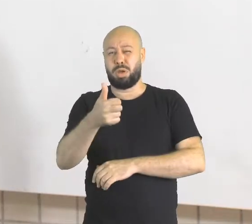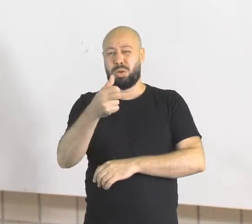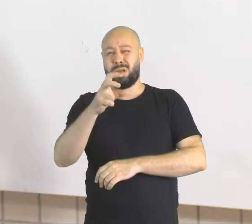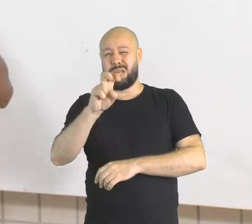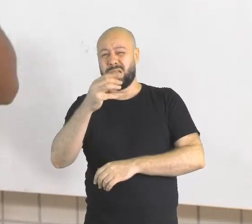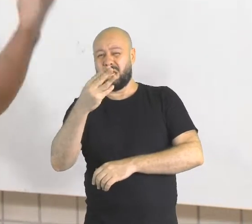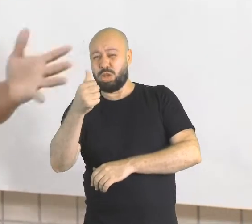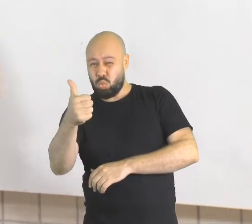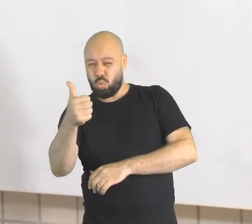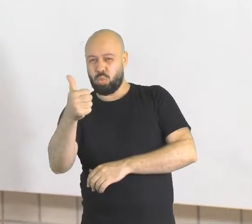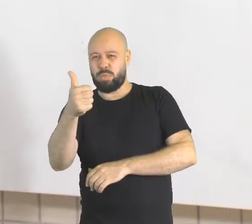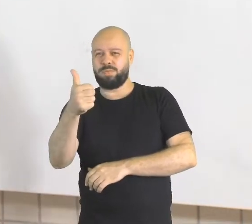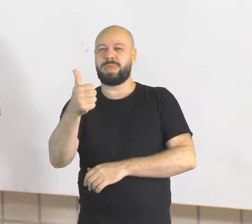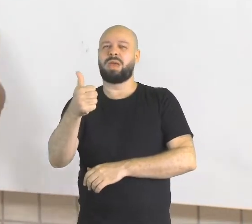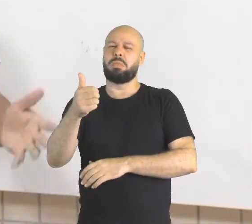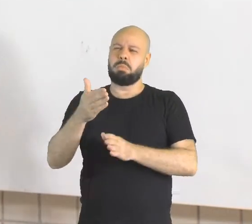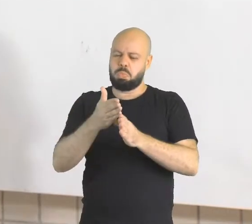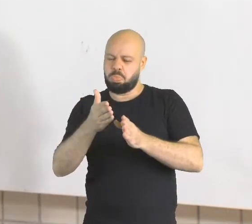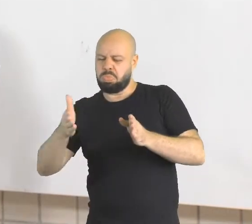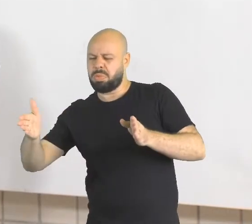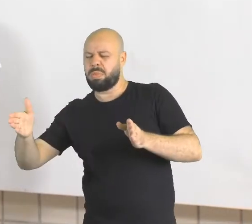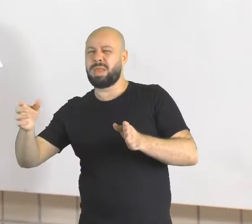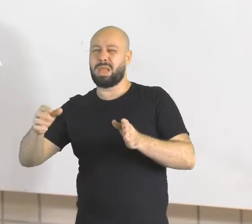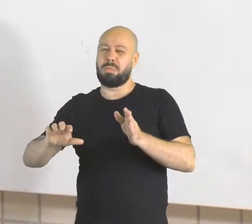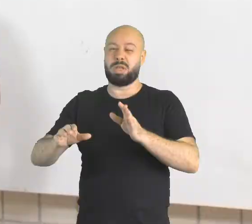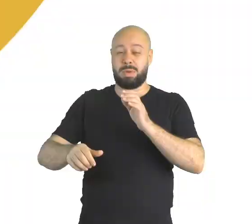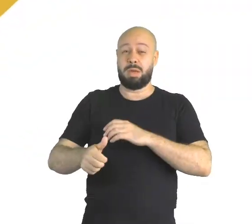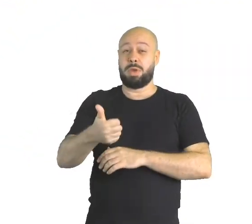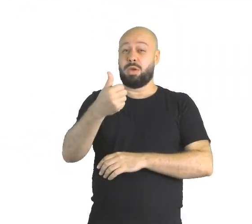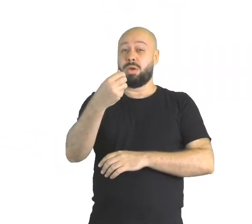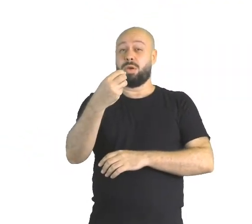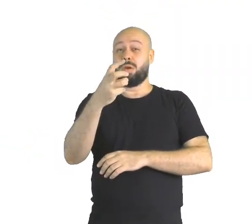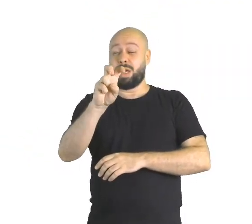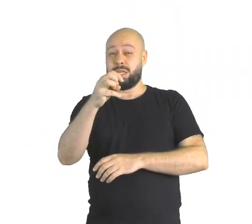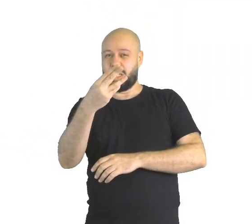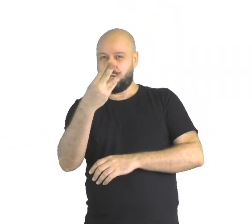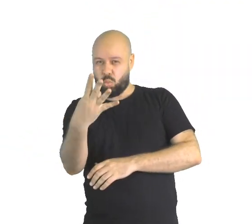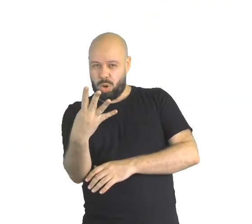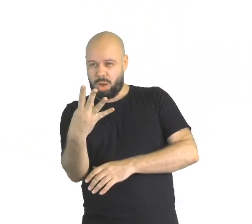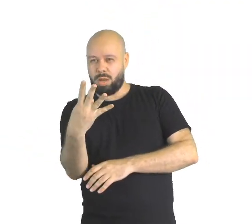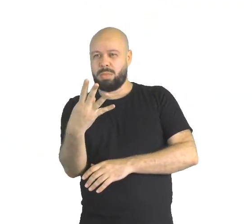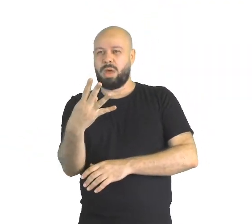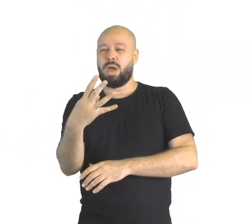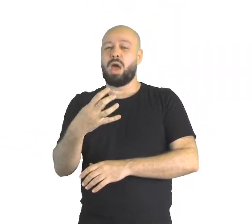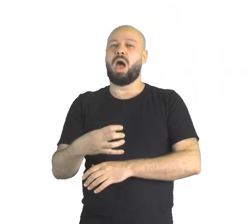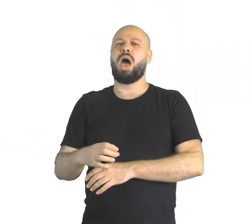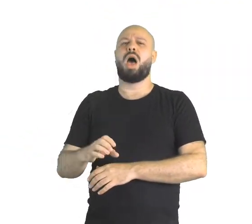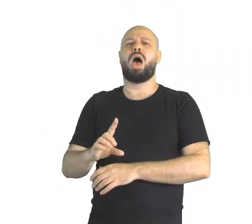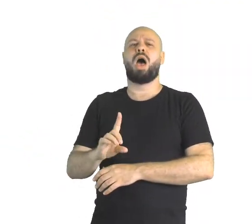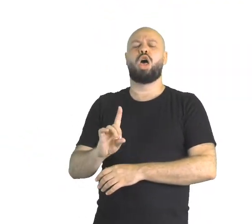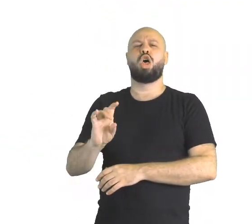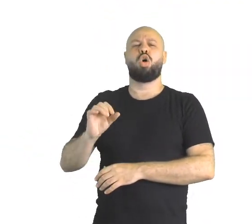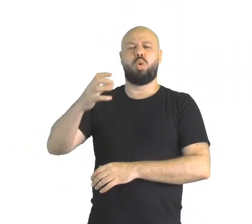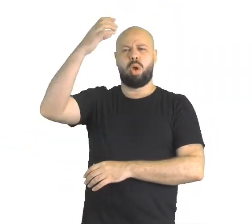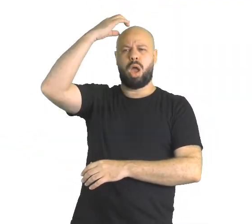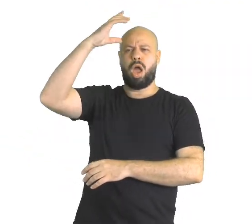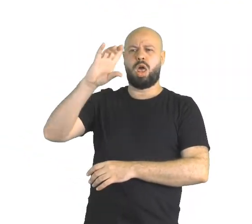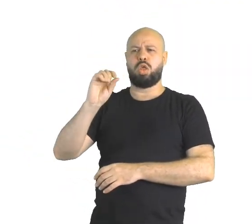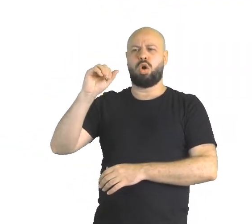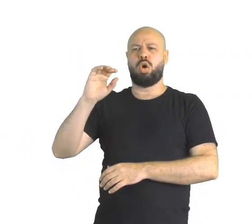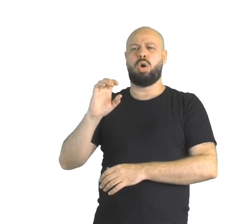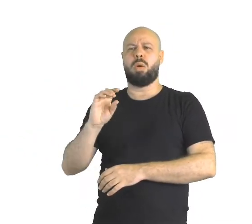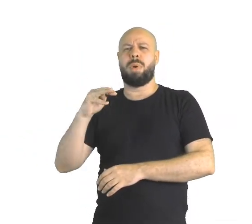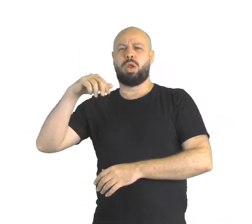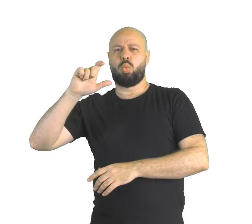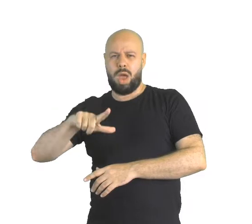né, especificamente 1534, Dom João, né, que é o rei de Portugal agora, ele demonstra uma